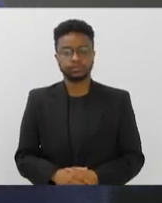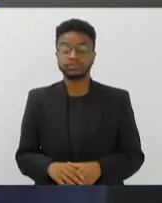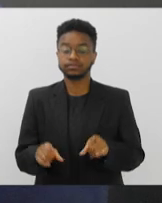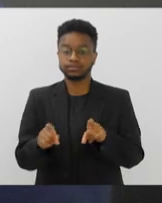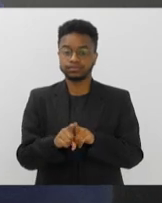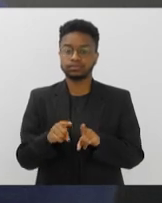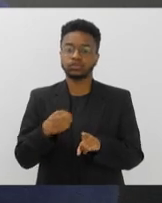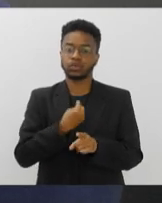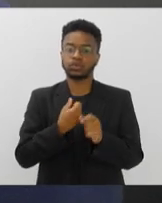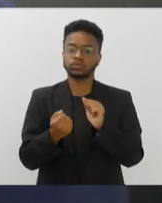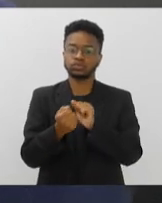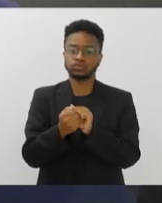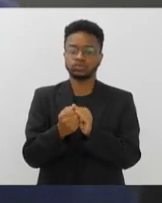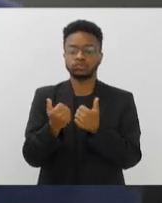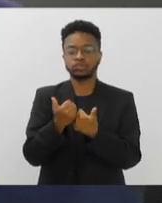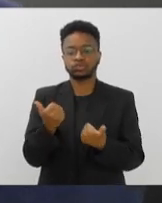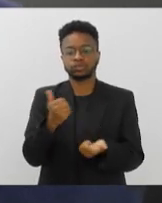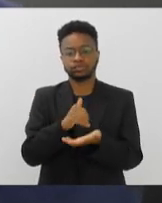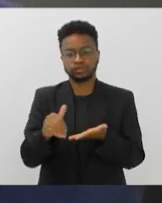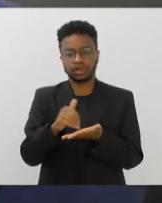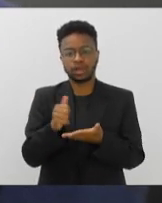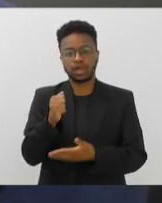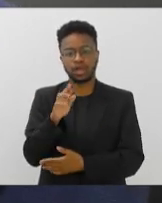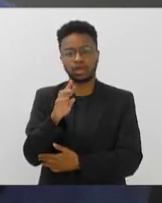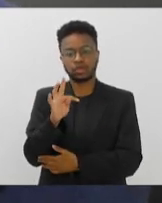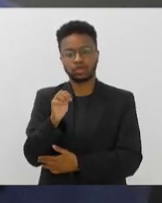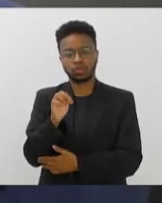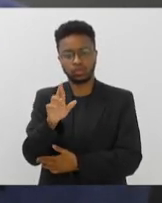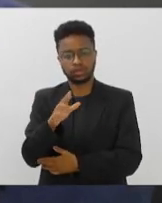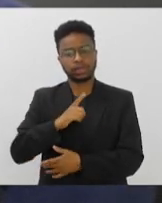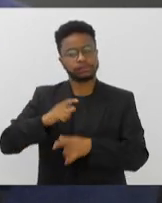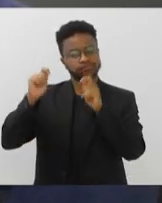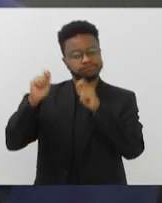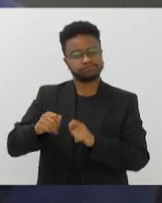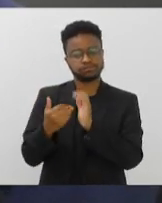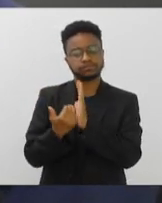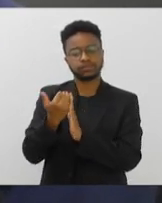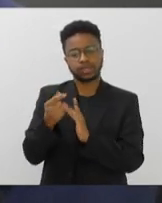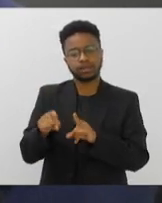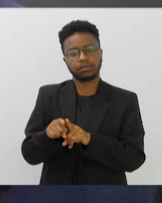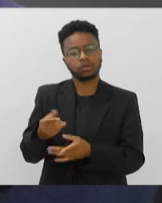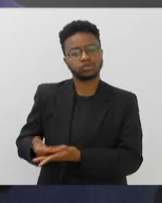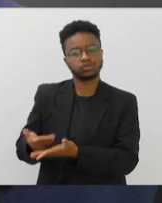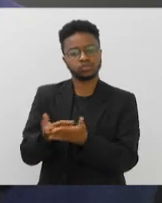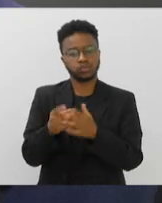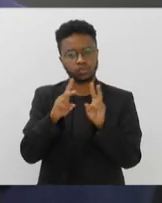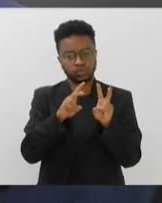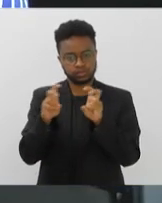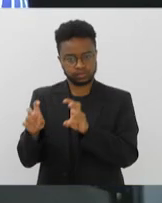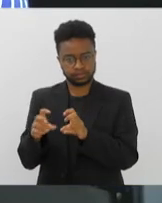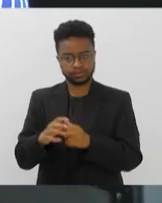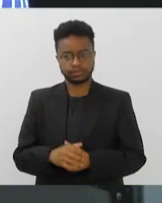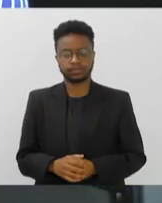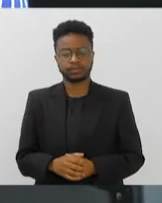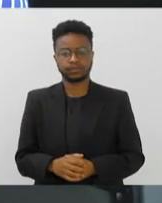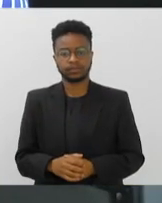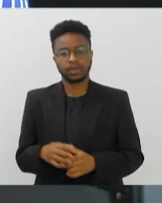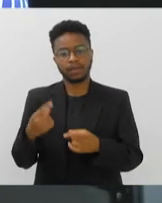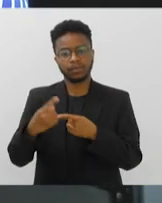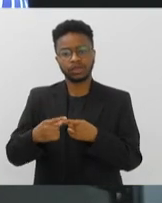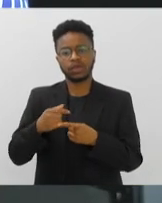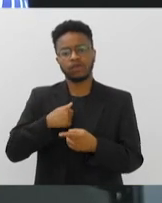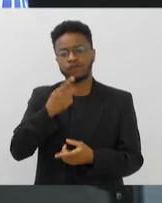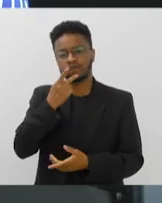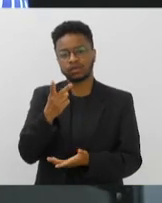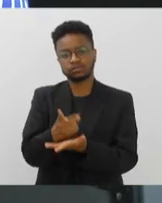com o subsecretário Dr Artur pessoa extremamente competente estudioso da matéria porque eu não me canso